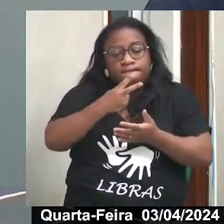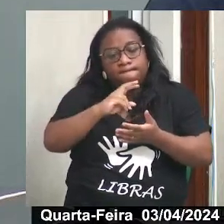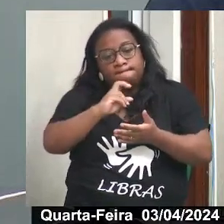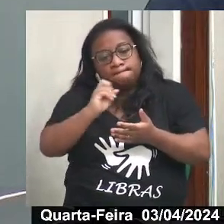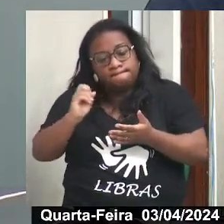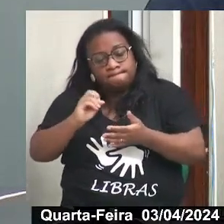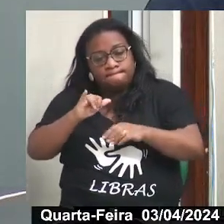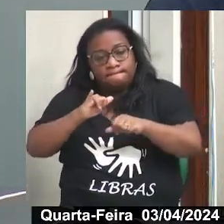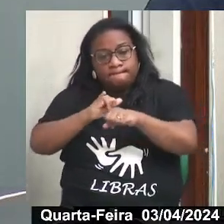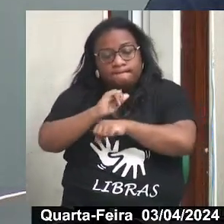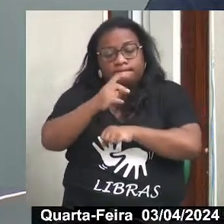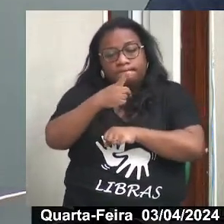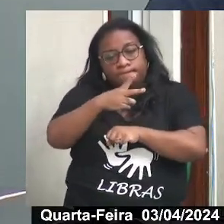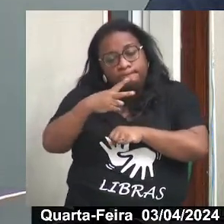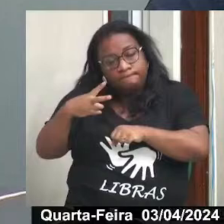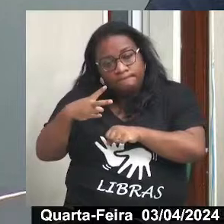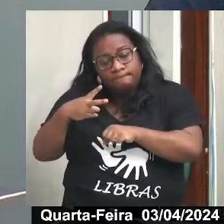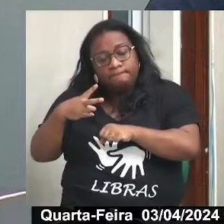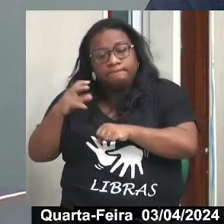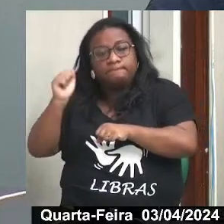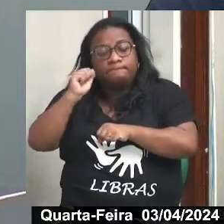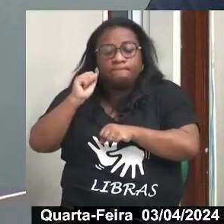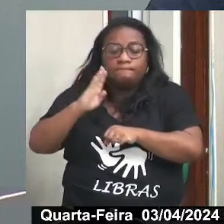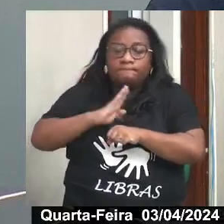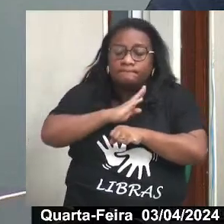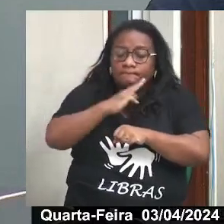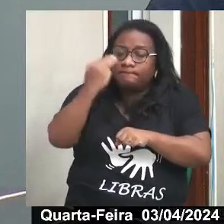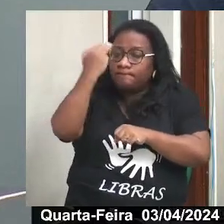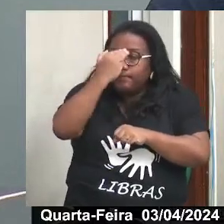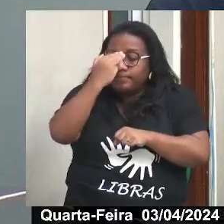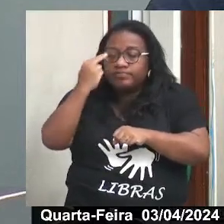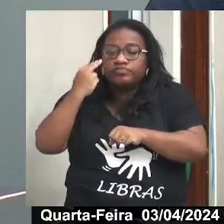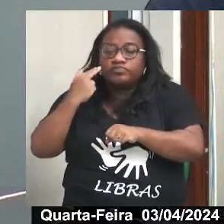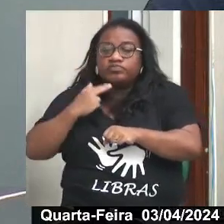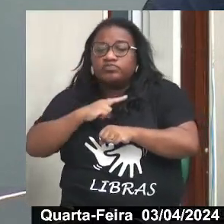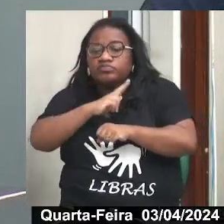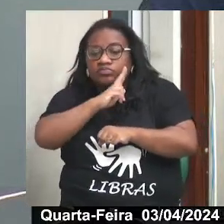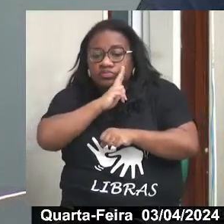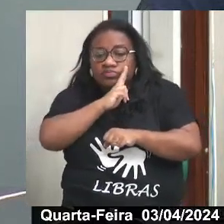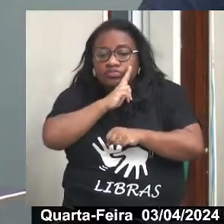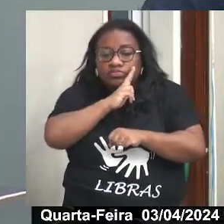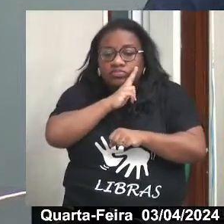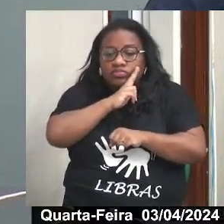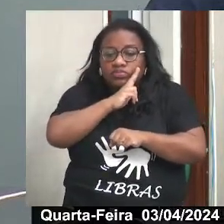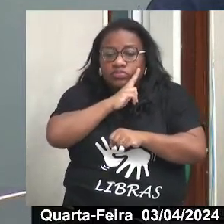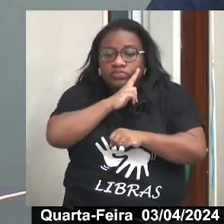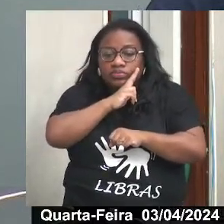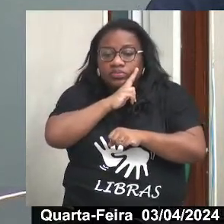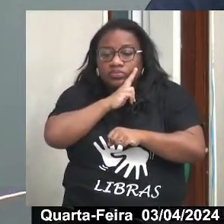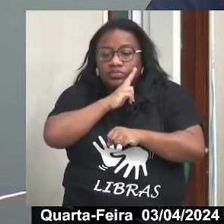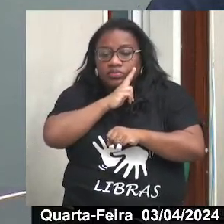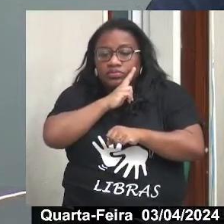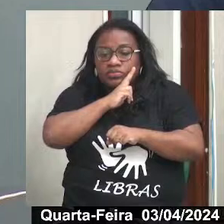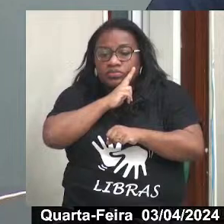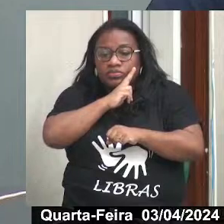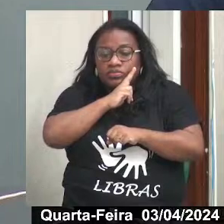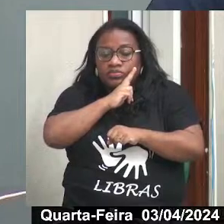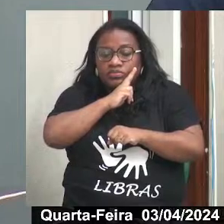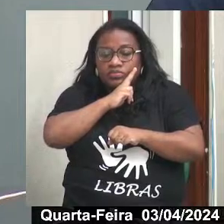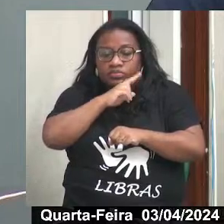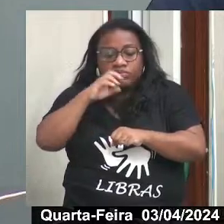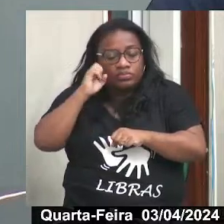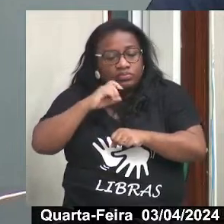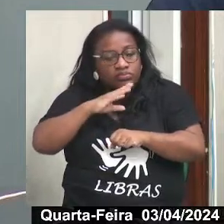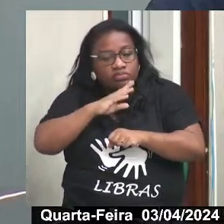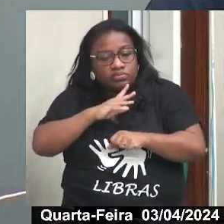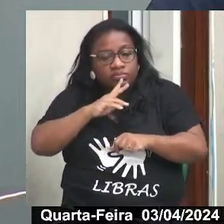votos favoráveis e 4 ausências. 12 vereadores Abel Rodrigo Arantes, Alima dos Santos, Gideon Santos Nascimento e Sandra Casa Conceição. Requerimento de urgência